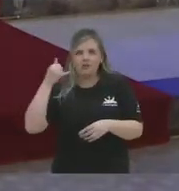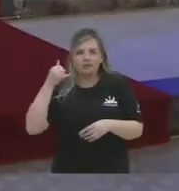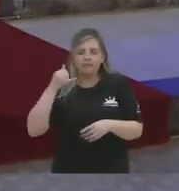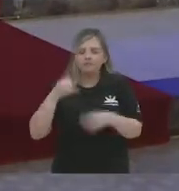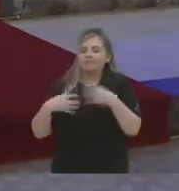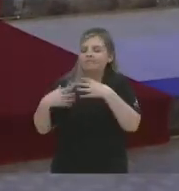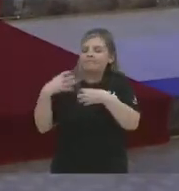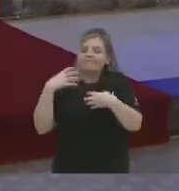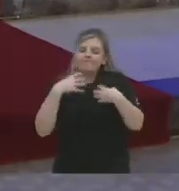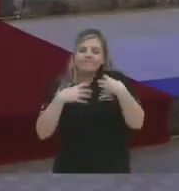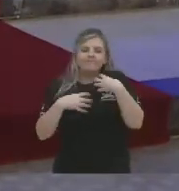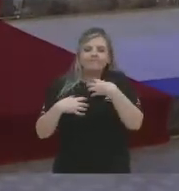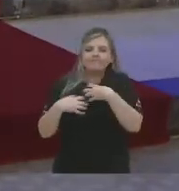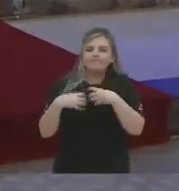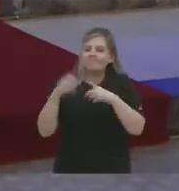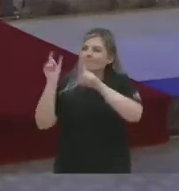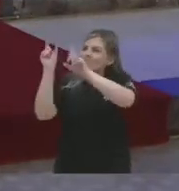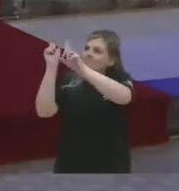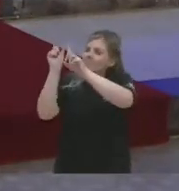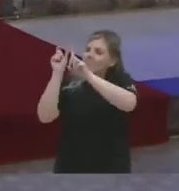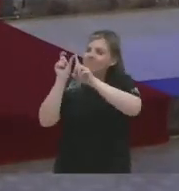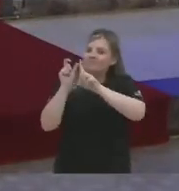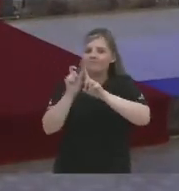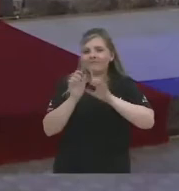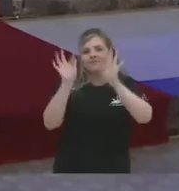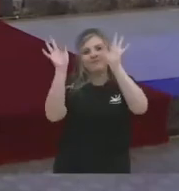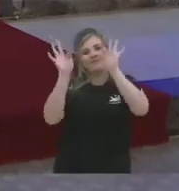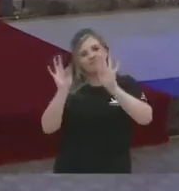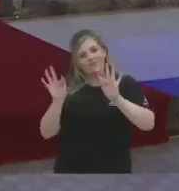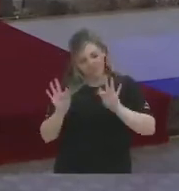pela palavra e ser feliz,